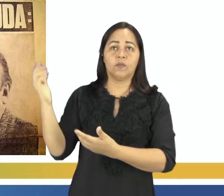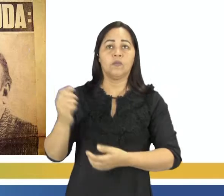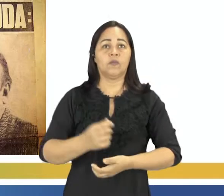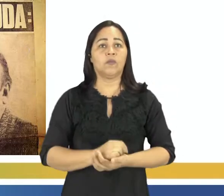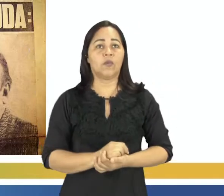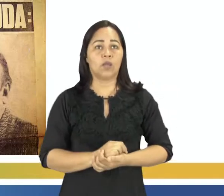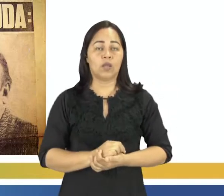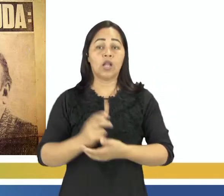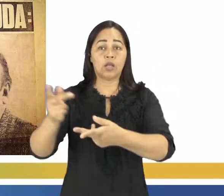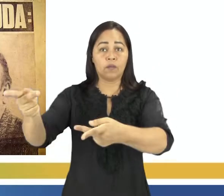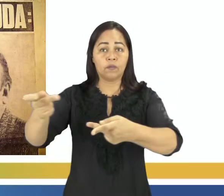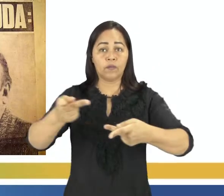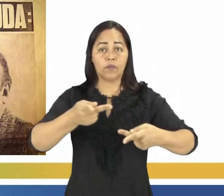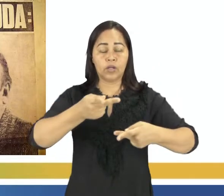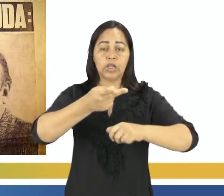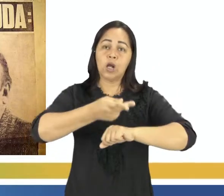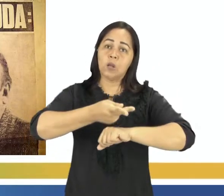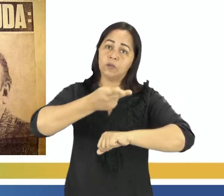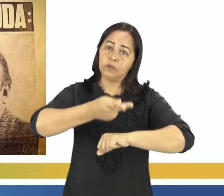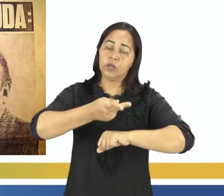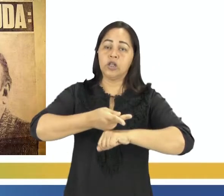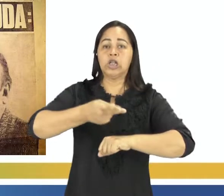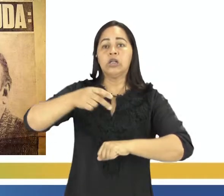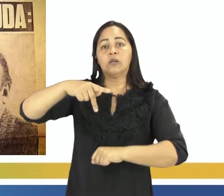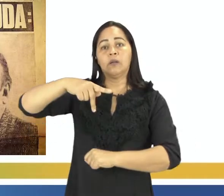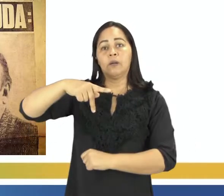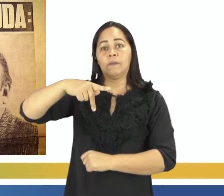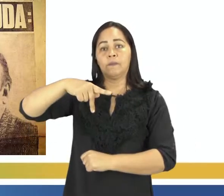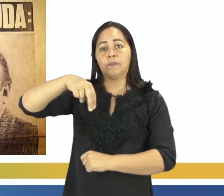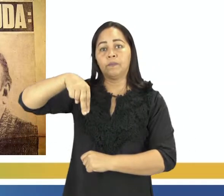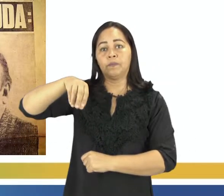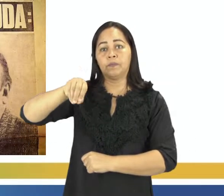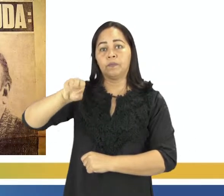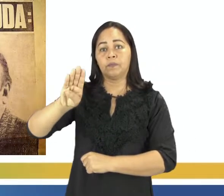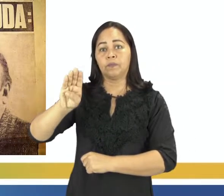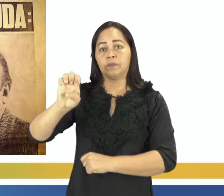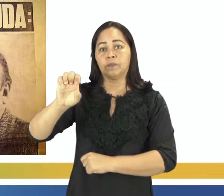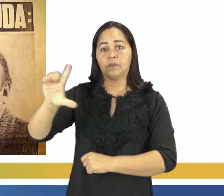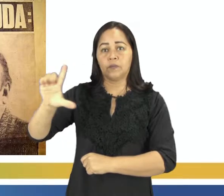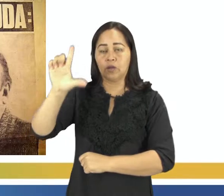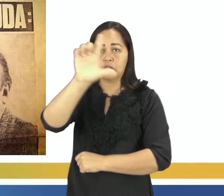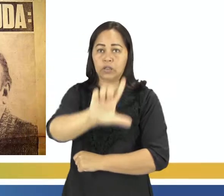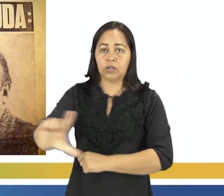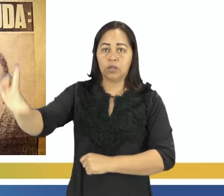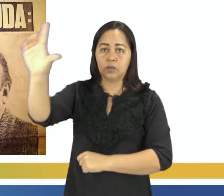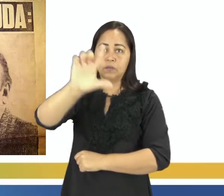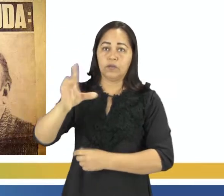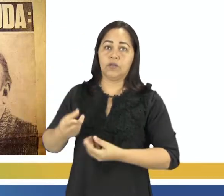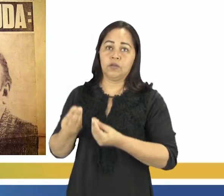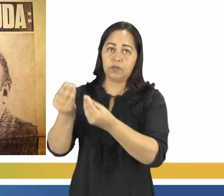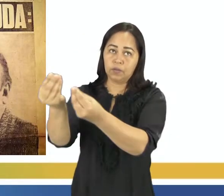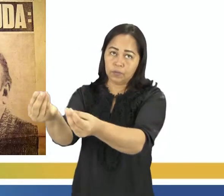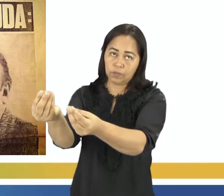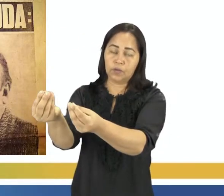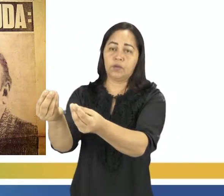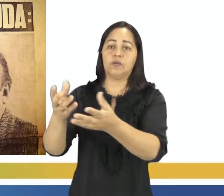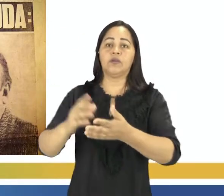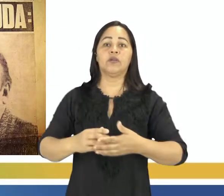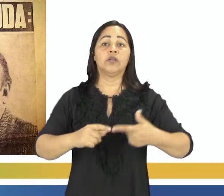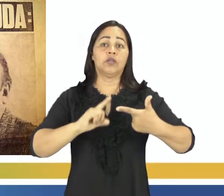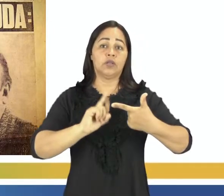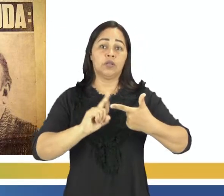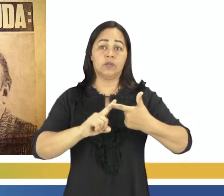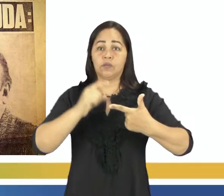momento, que foi o recebimento do Prêmio Nobel de Literatura. Bom, na primeira foto, um recebimento, e nessa